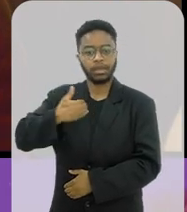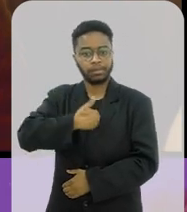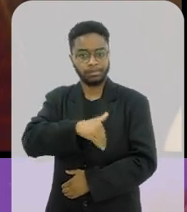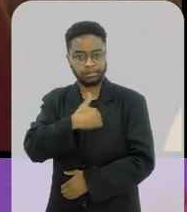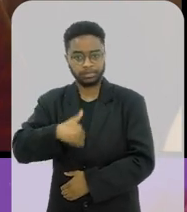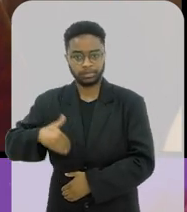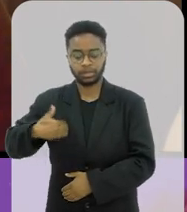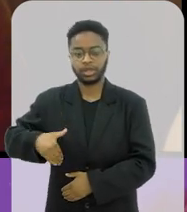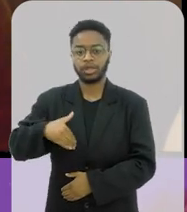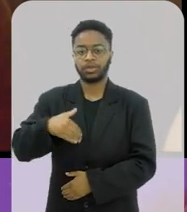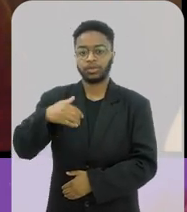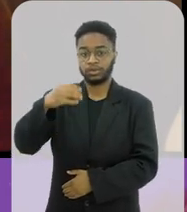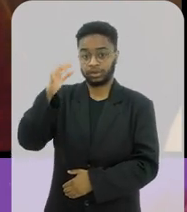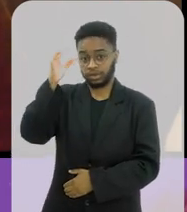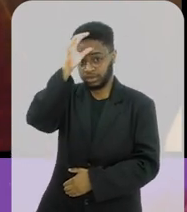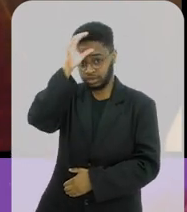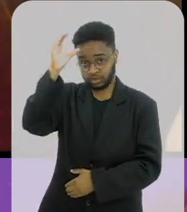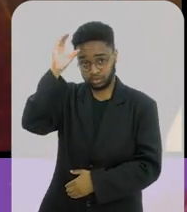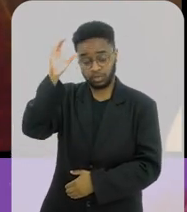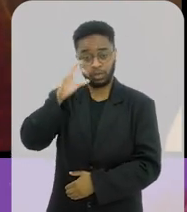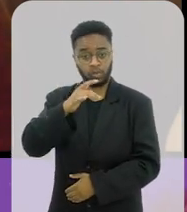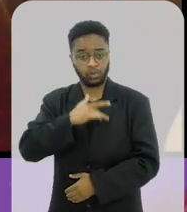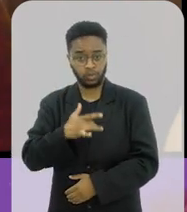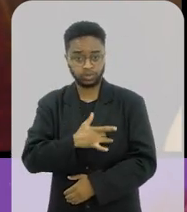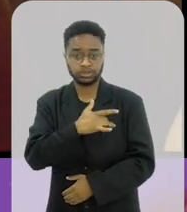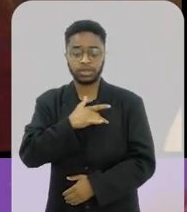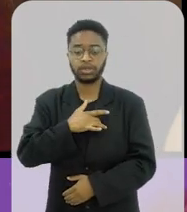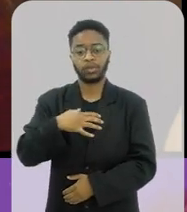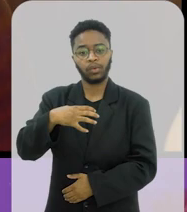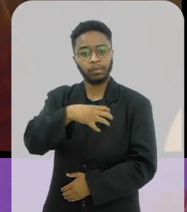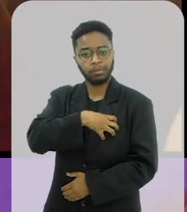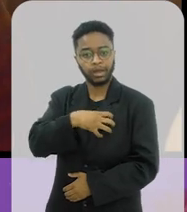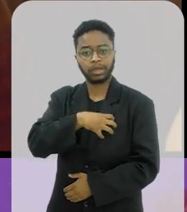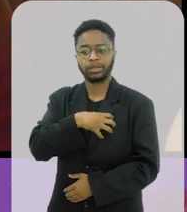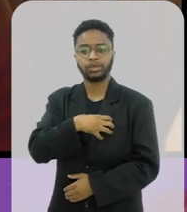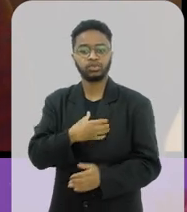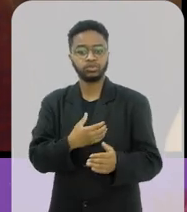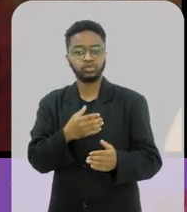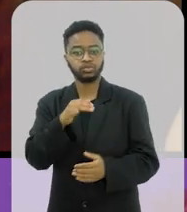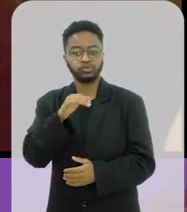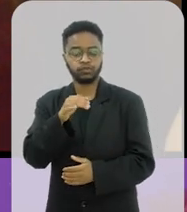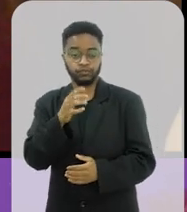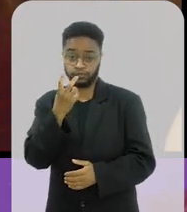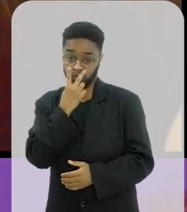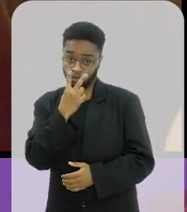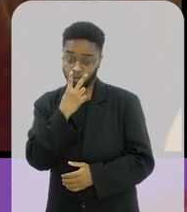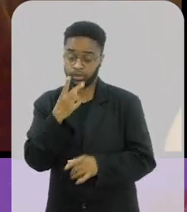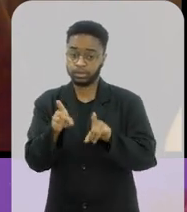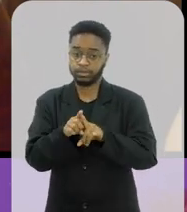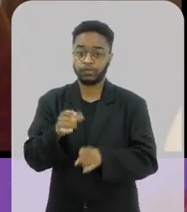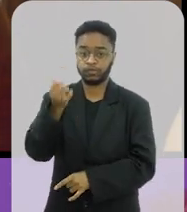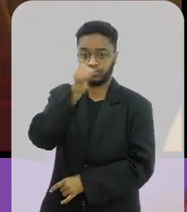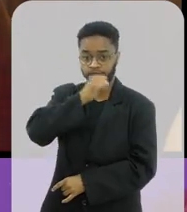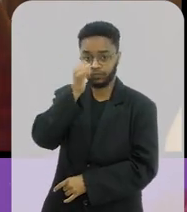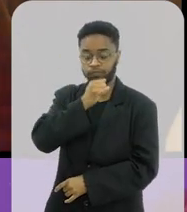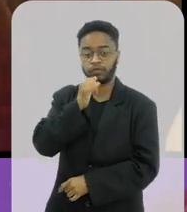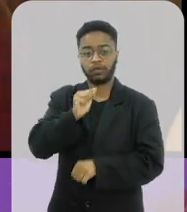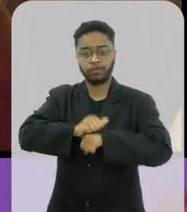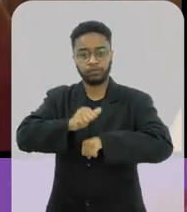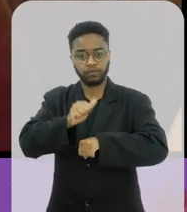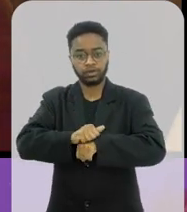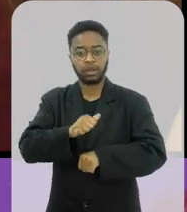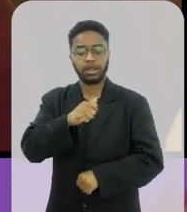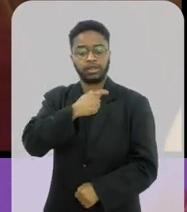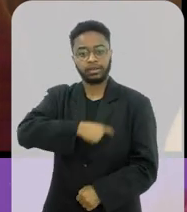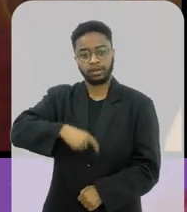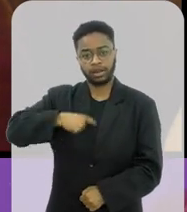Criciúma, Cruzeiro, também o Cuiabá, o Bahia, Juventude, o Vitória, também o Fluminense, Fortaleza, próprio